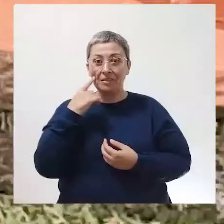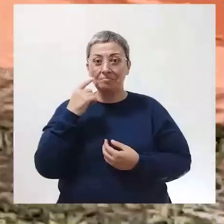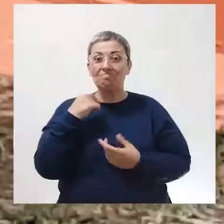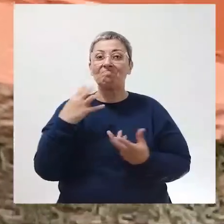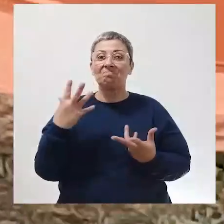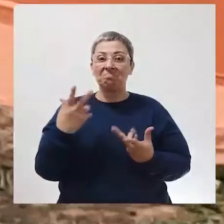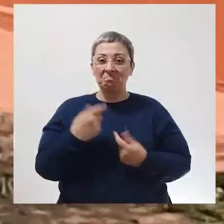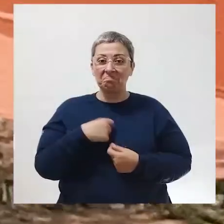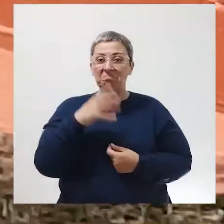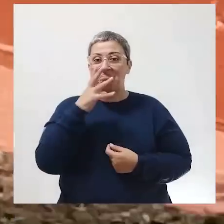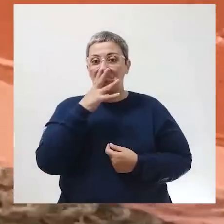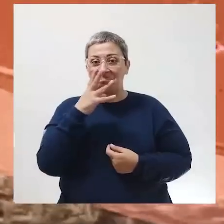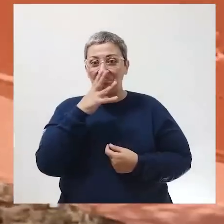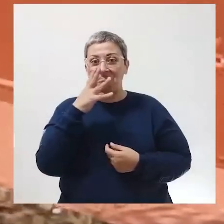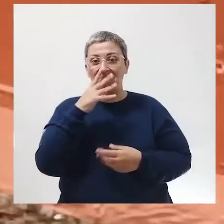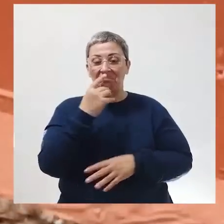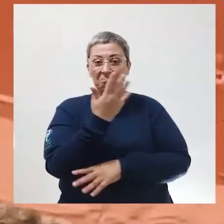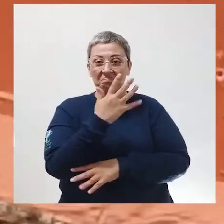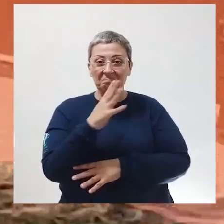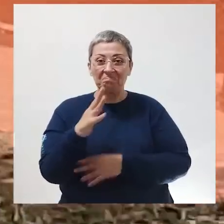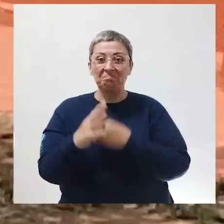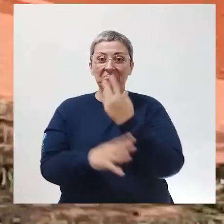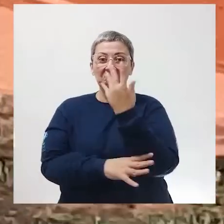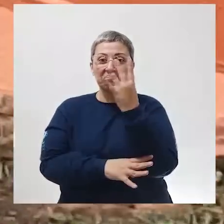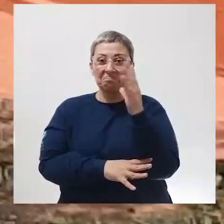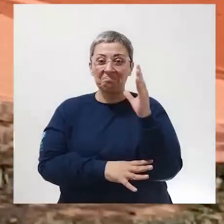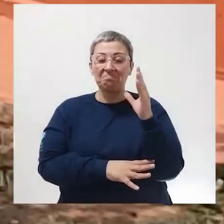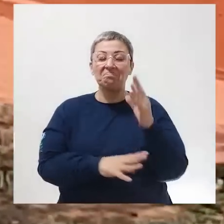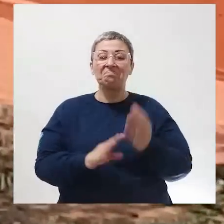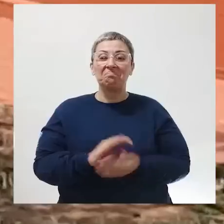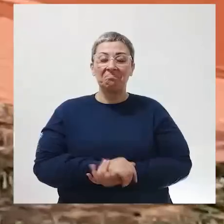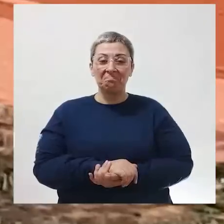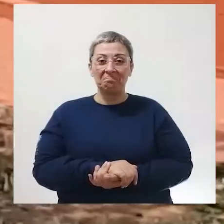É incrível. Olha, gente, a natureza.